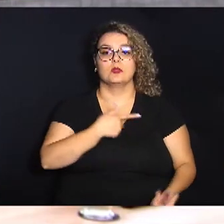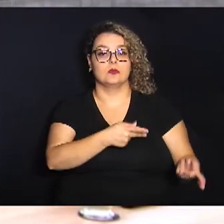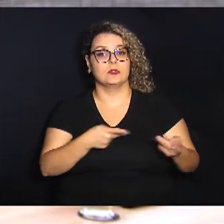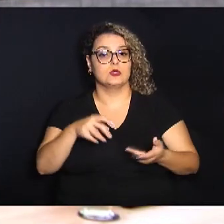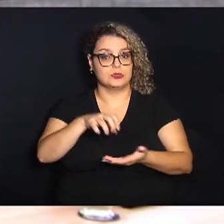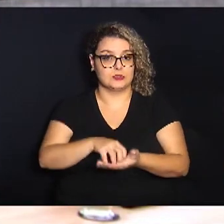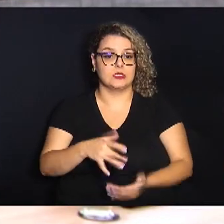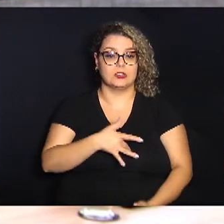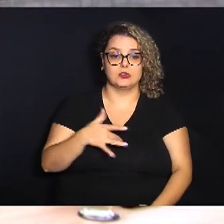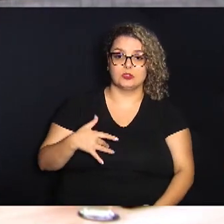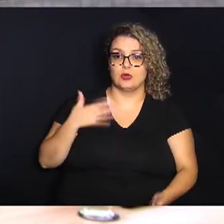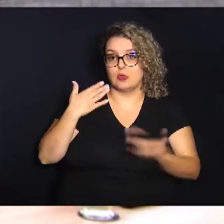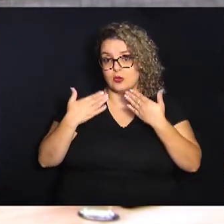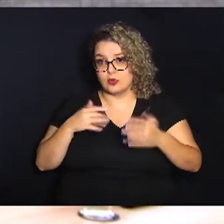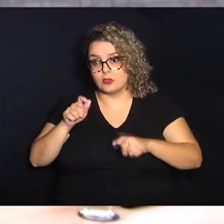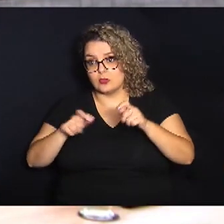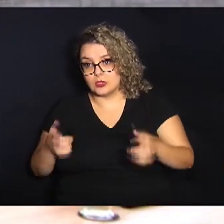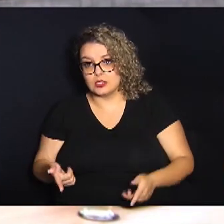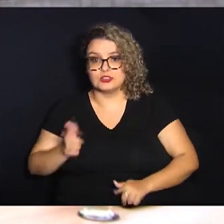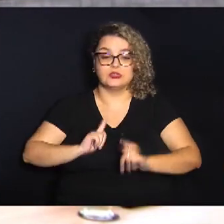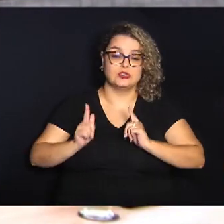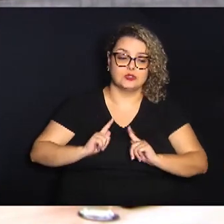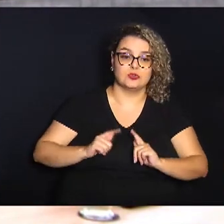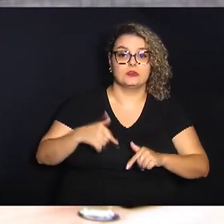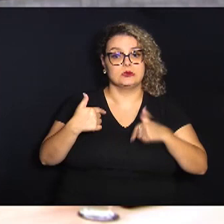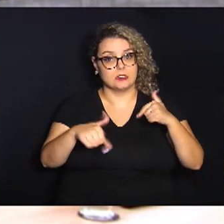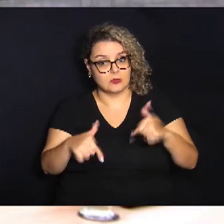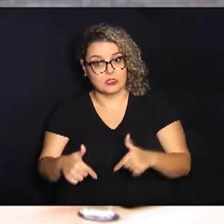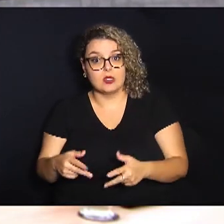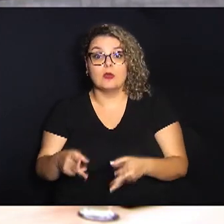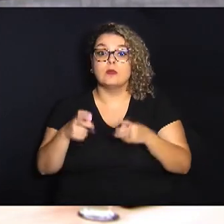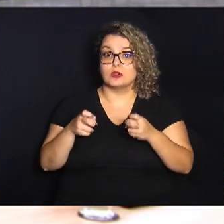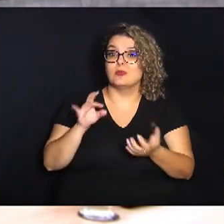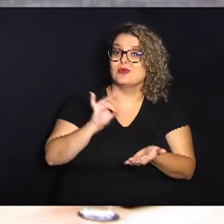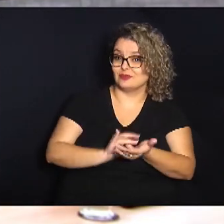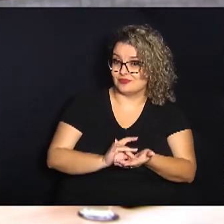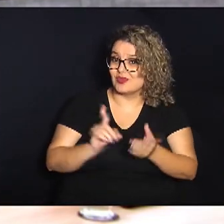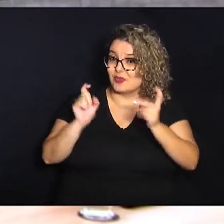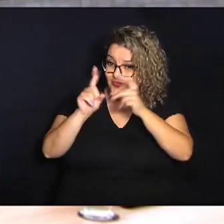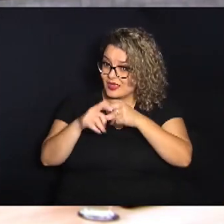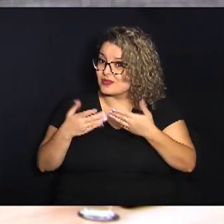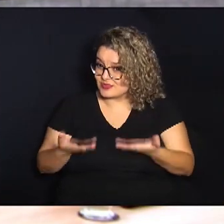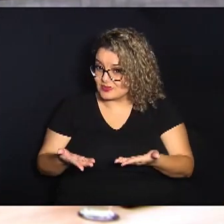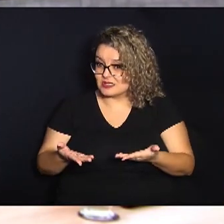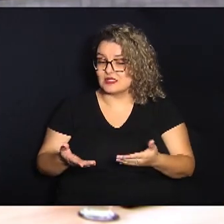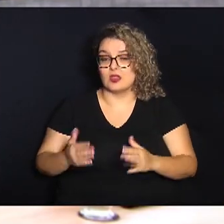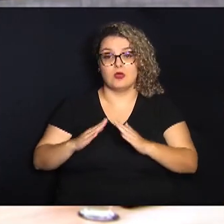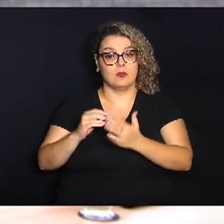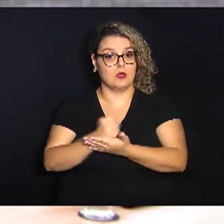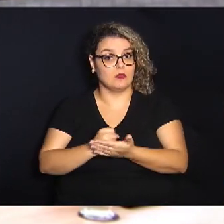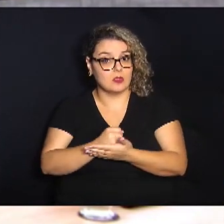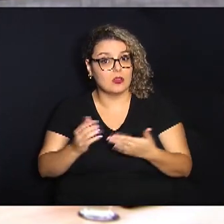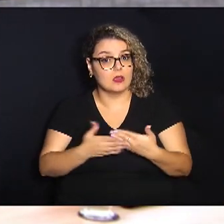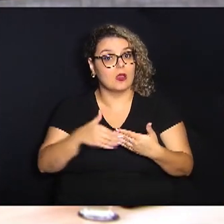conversando ali com usuários, gestores, trabalhadores, e percebemos realmente que é uma situação bem complicada. A farmácia está fechada há mais